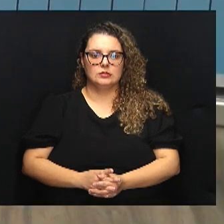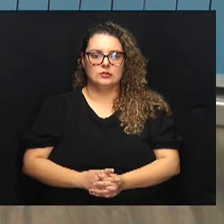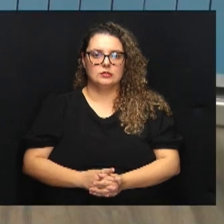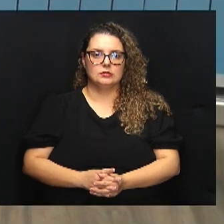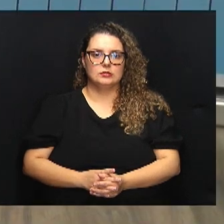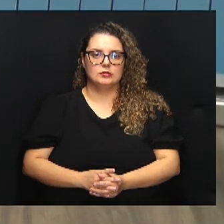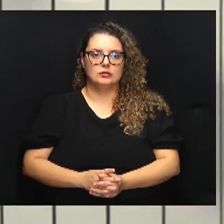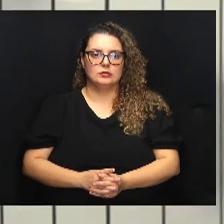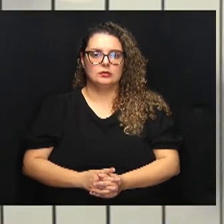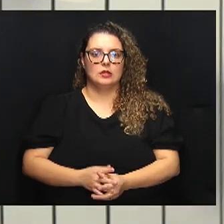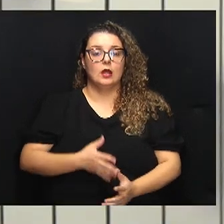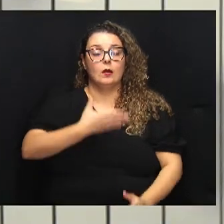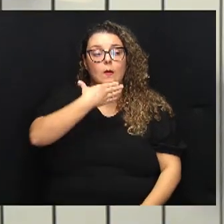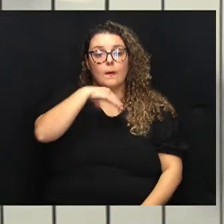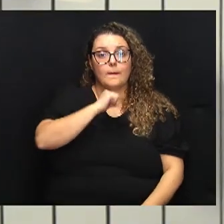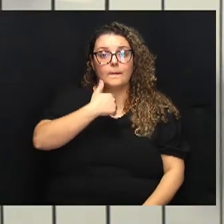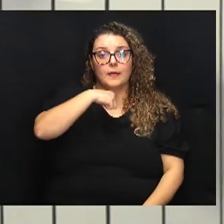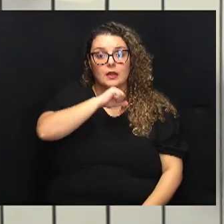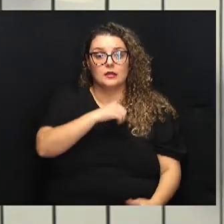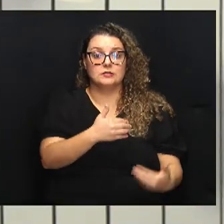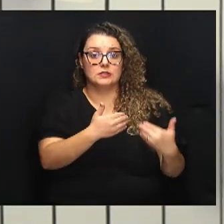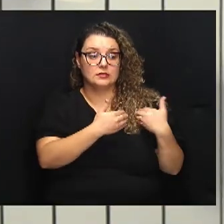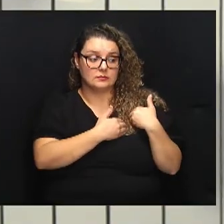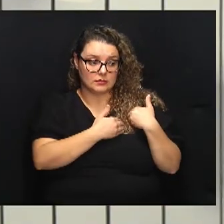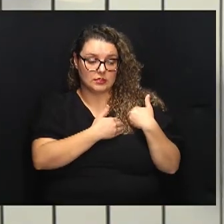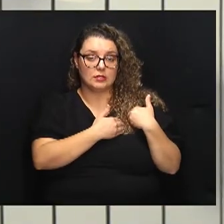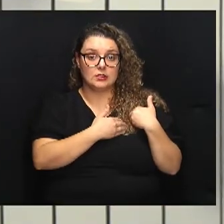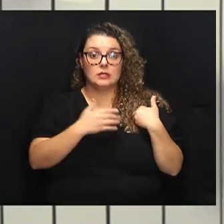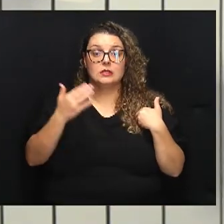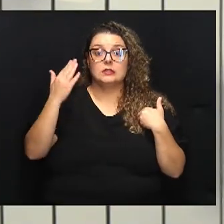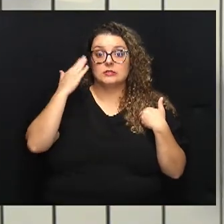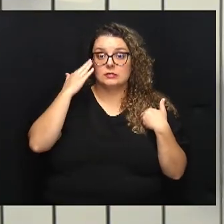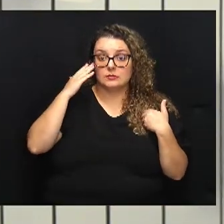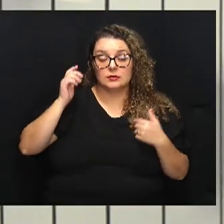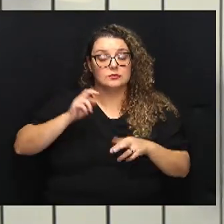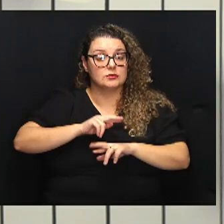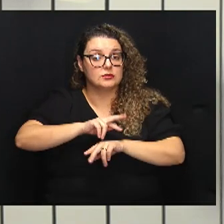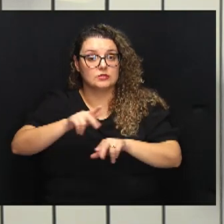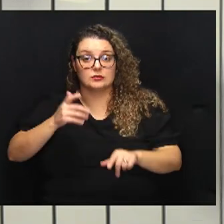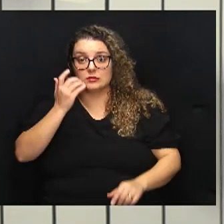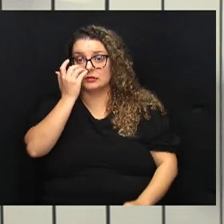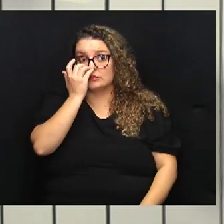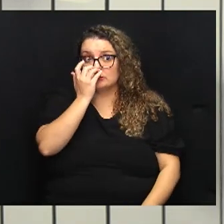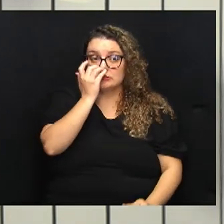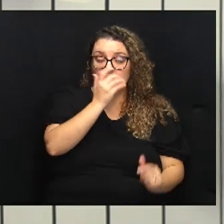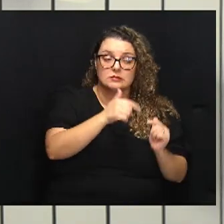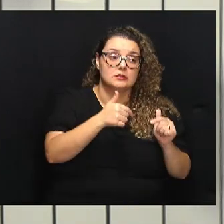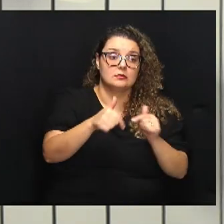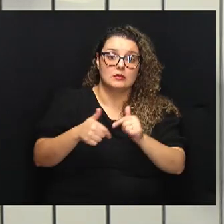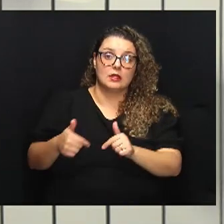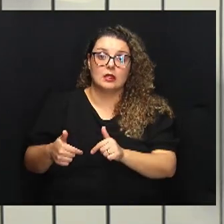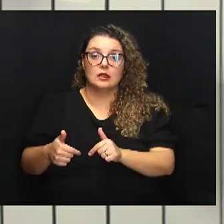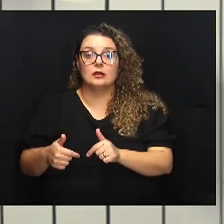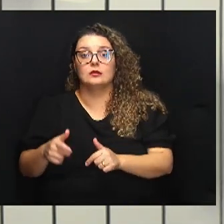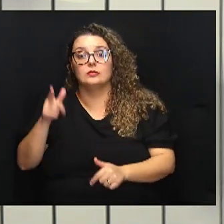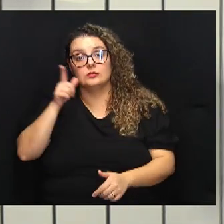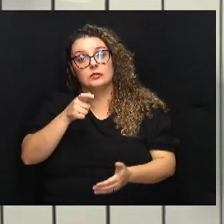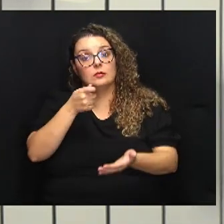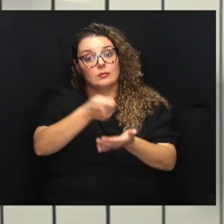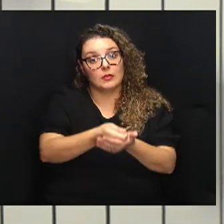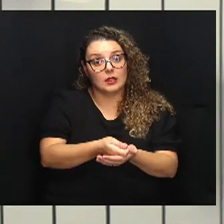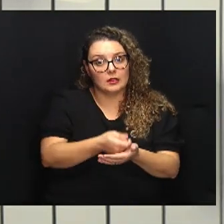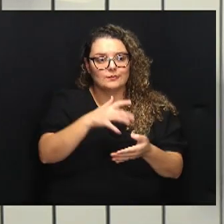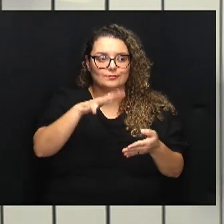sobre pais irresponsáveis, a gente sabe que muitos precisam trabalhar, garantir o sustento de casa